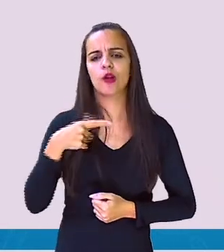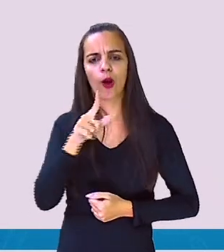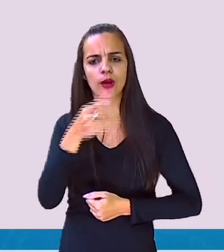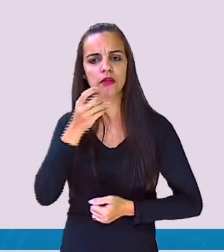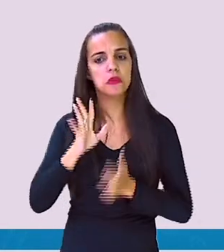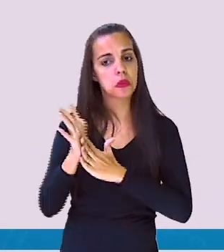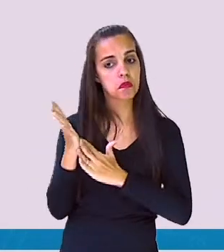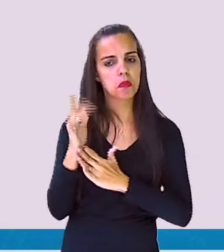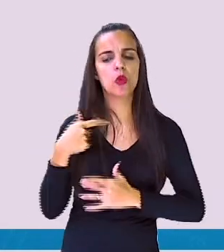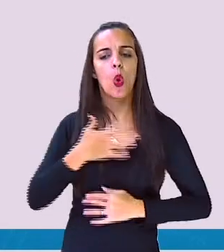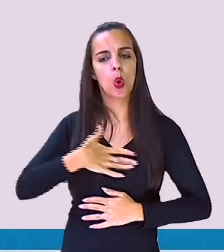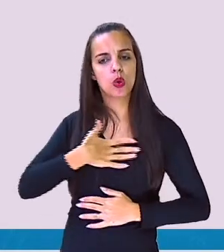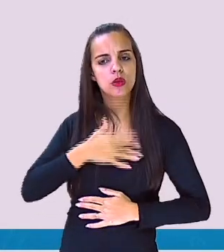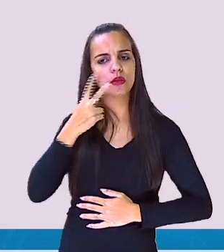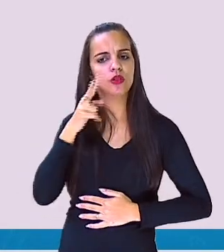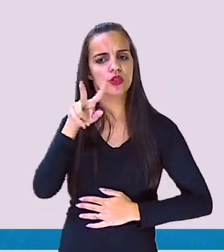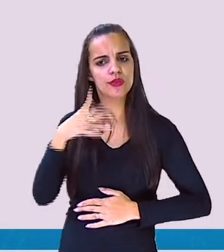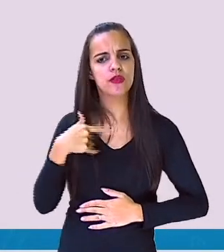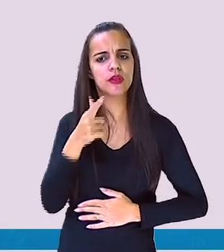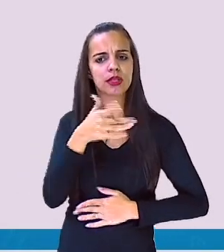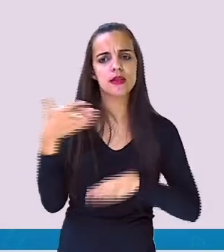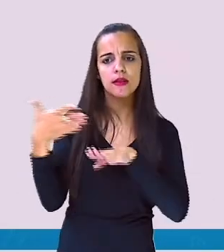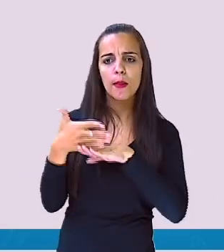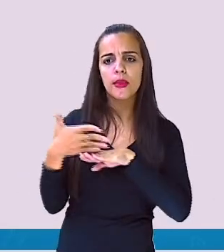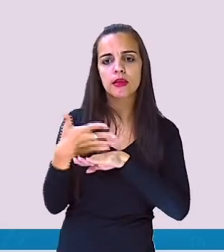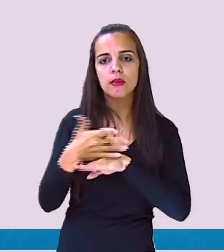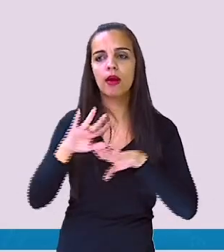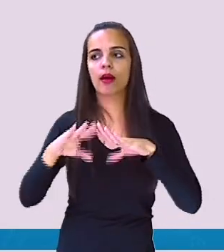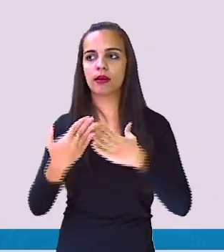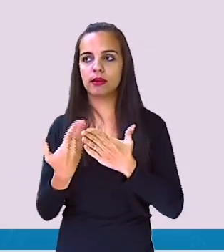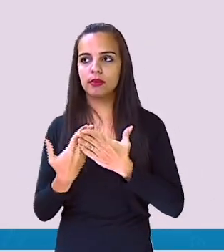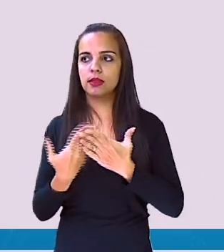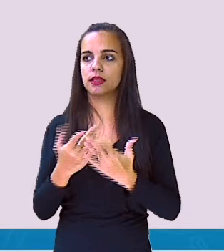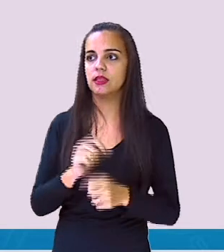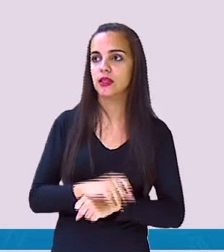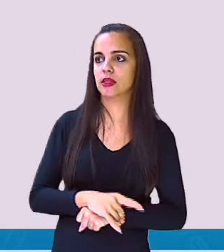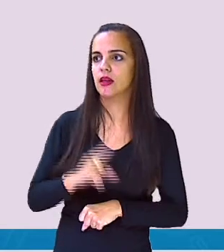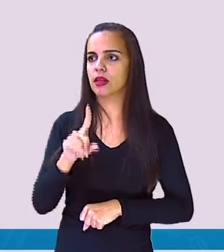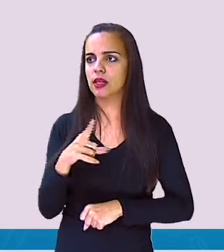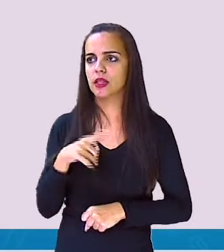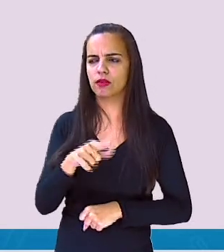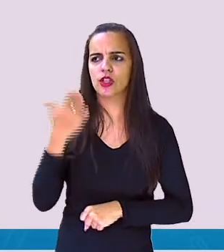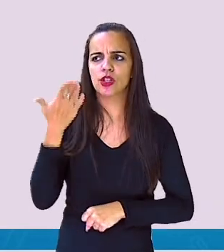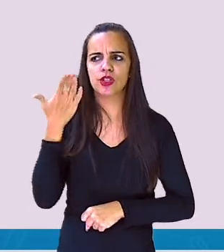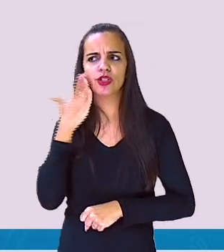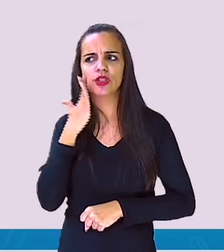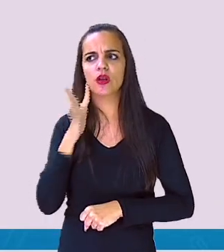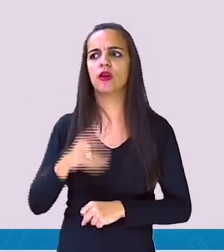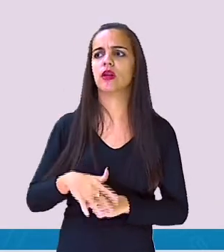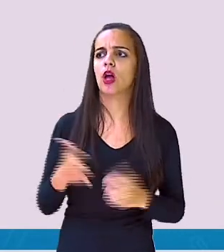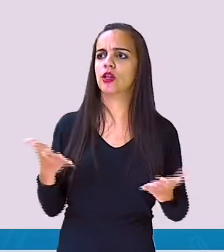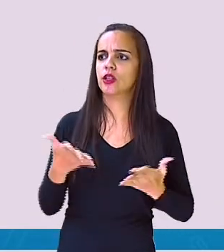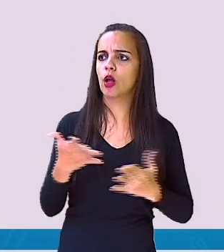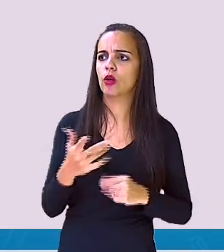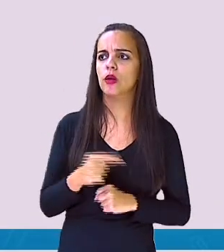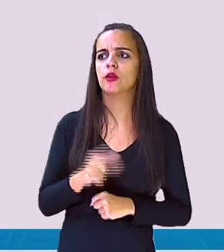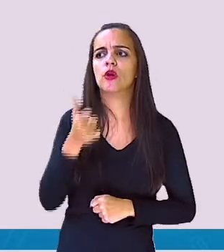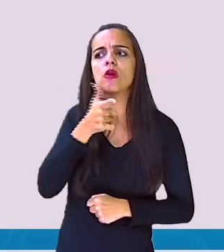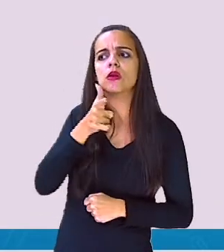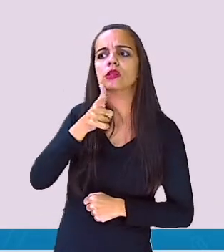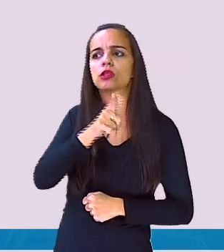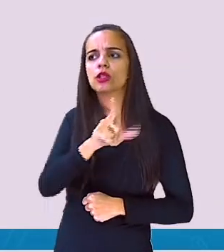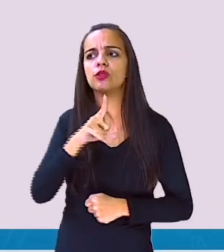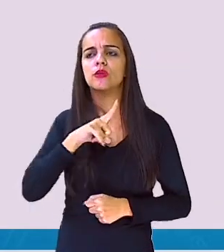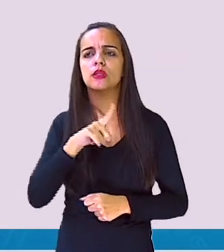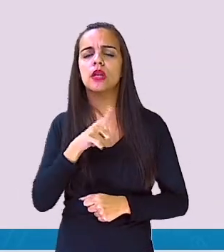vocês hoje. Bom, até aqui nós trabalhamos aí de uma forma ou de outra, além desses três